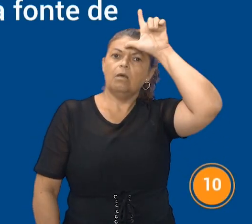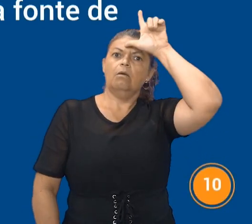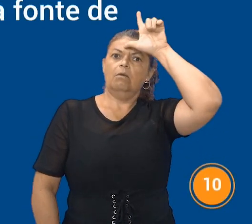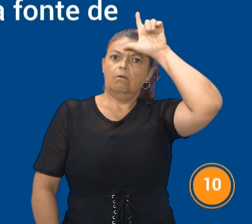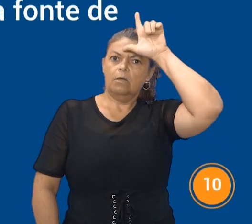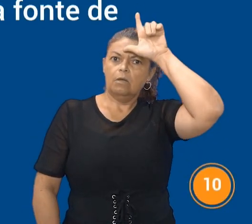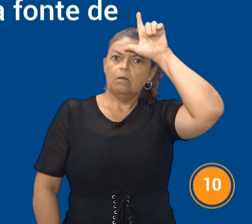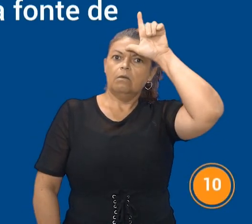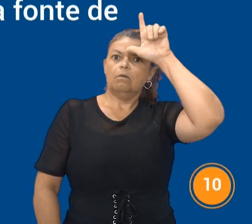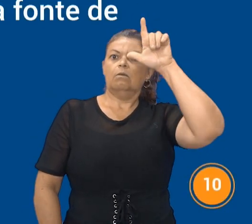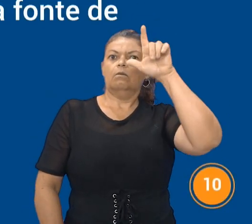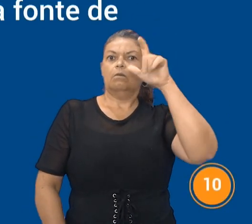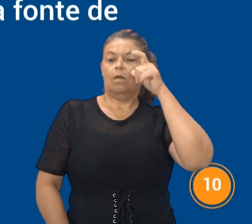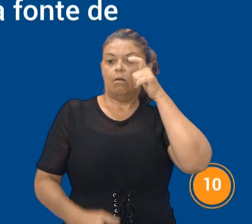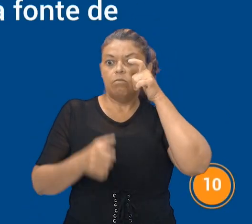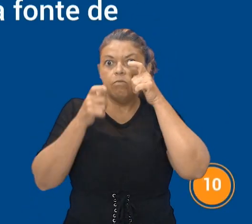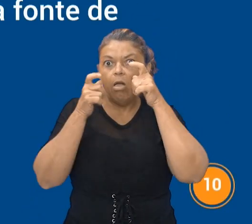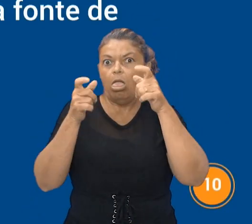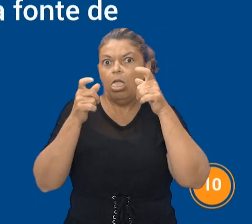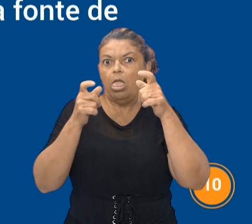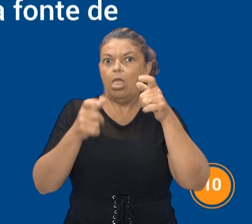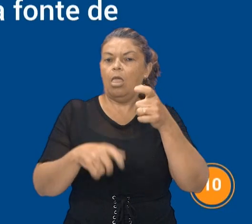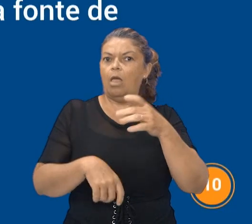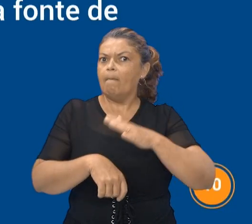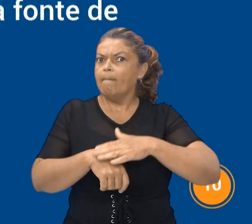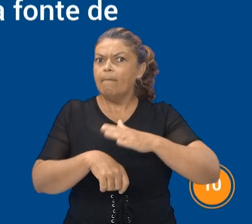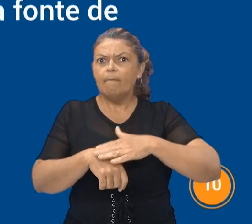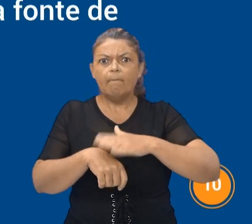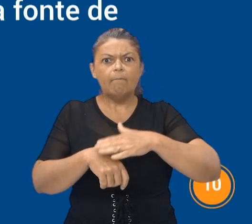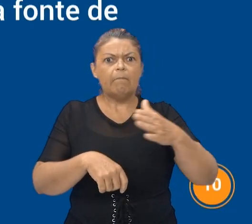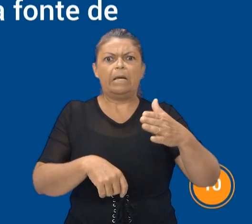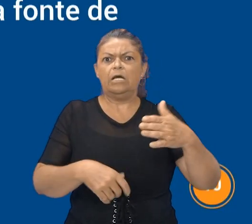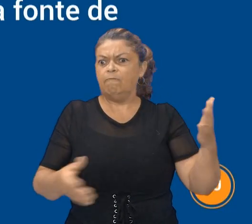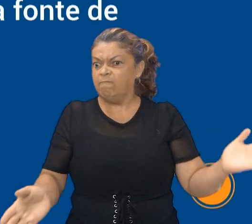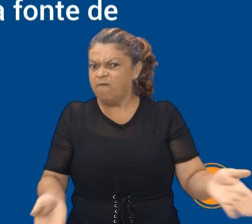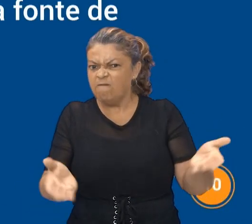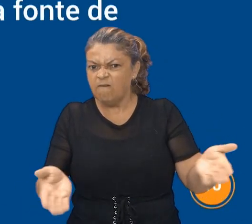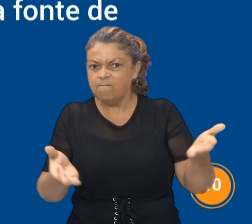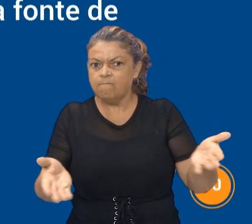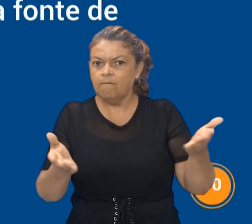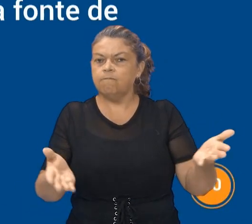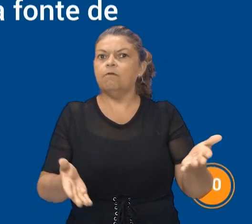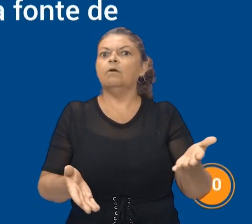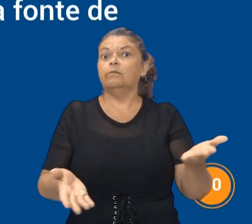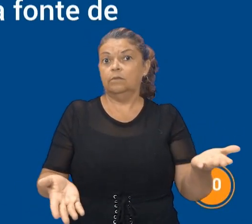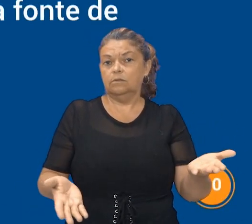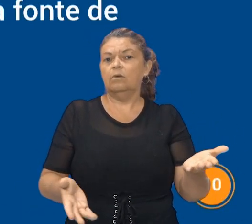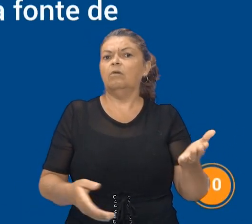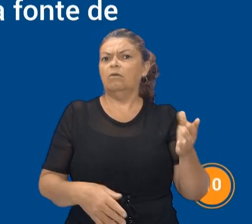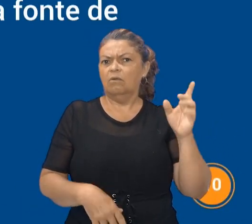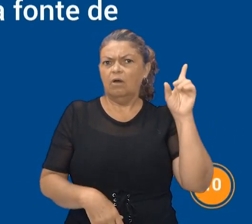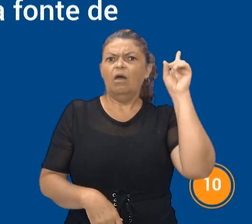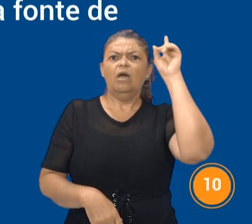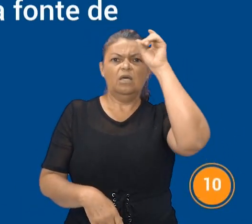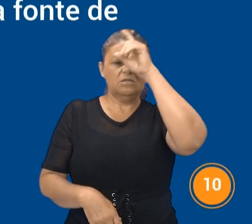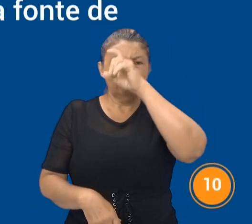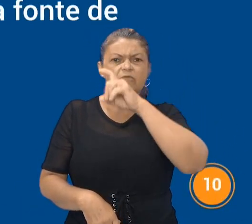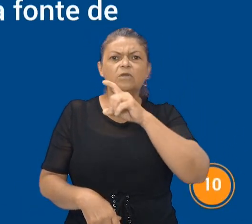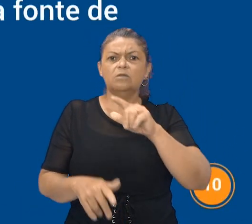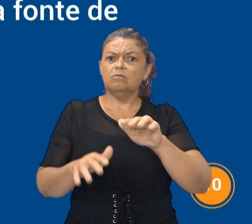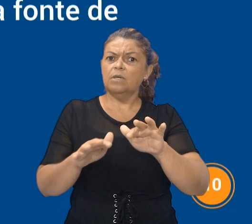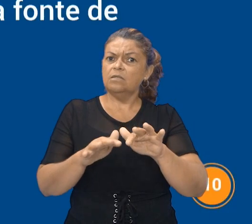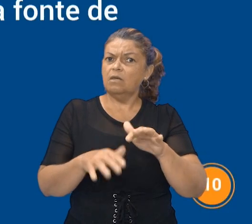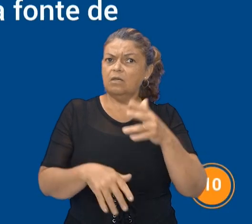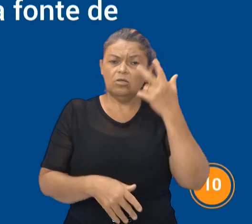um desconforto. Era muito comum o espólio de guerra entre o exército romano. Os romanos tiveram